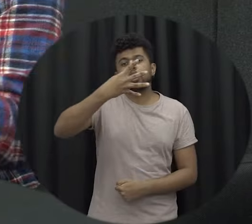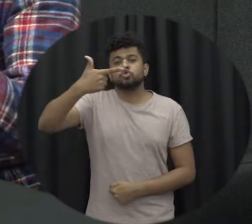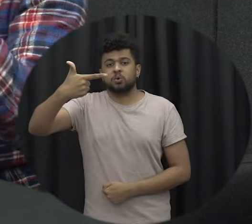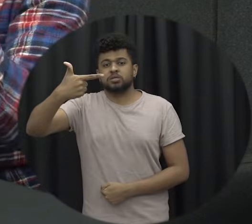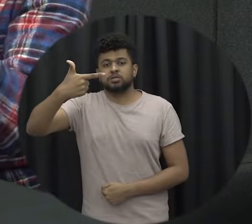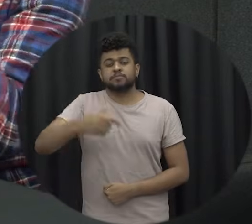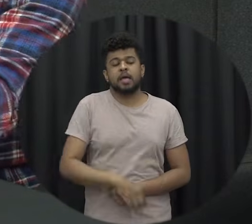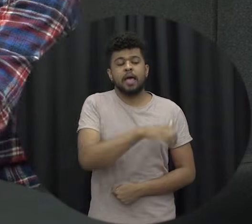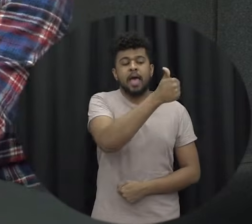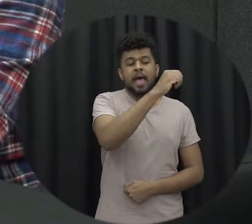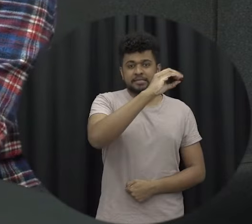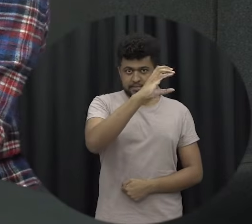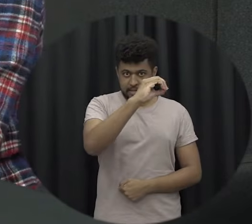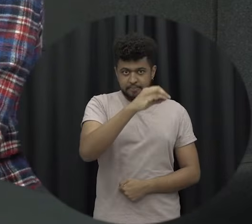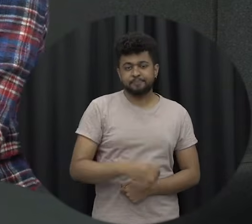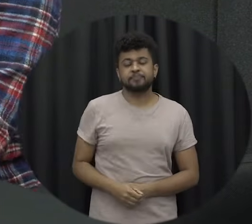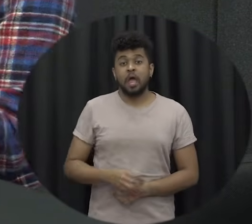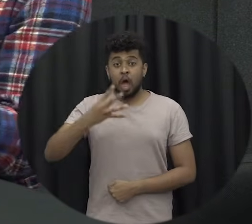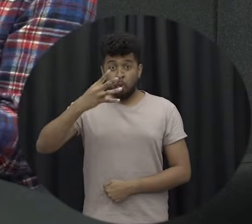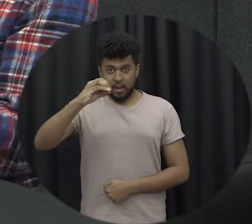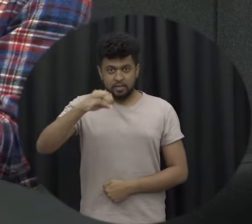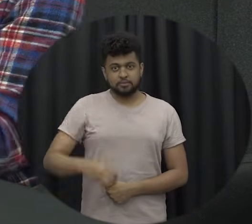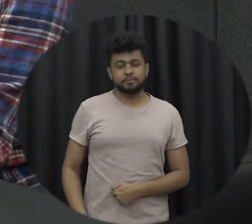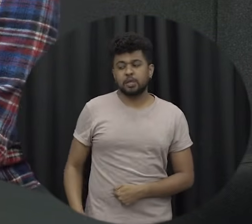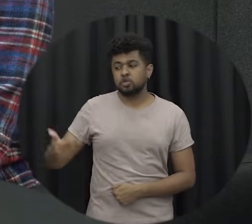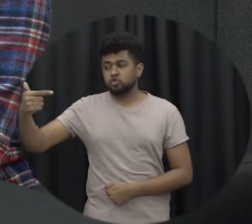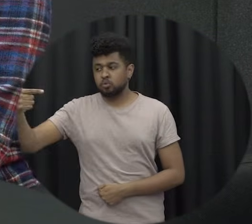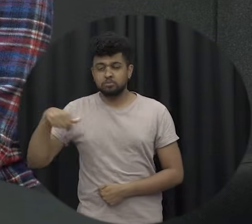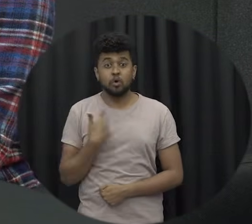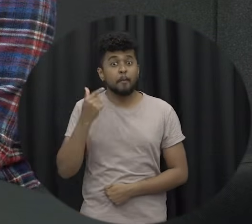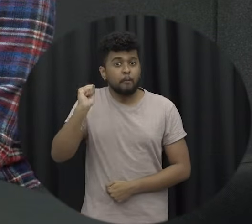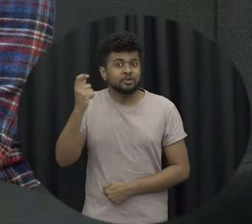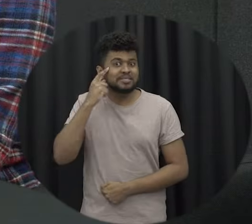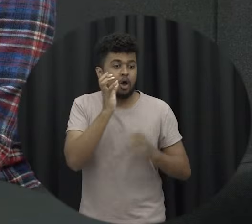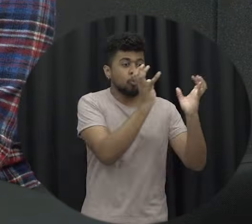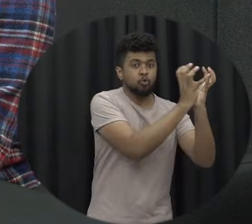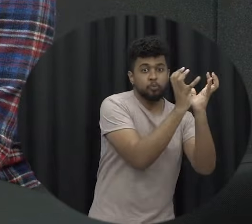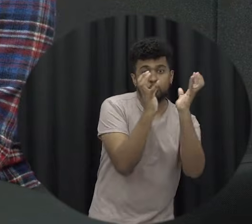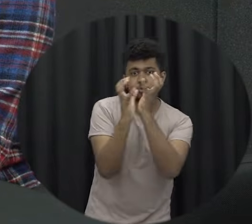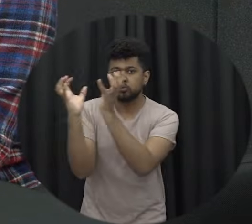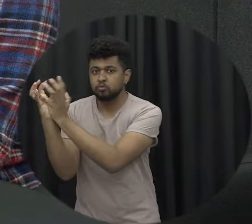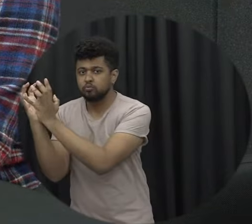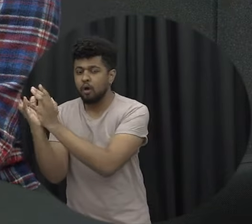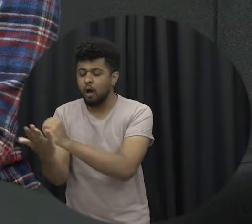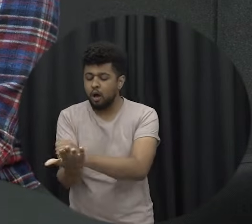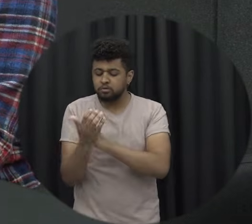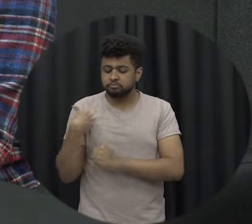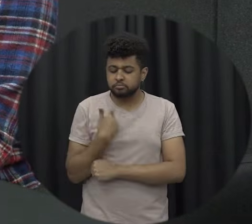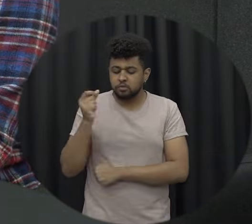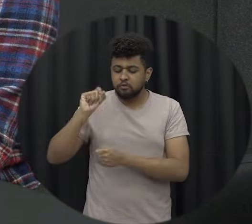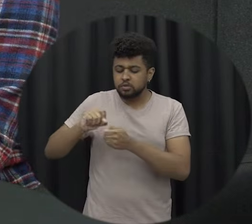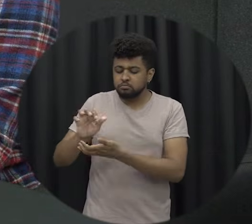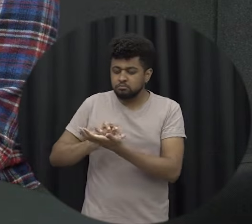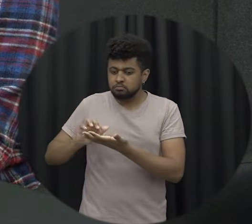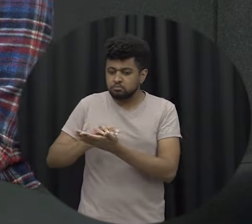142, né, a gente pode pensar nesses grupos, e isso ajuda a gente a fazer conta de multiplicação. Por exemplo, se eu pedir